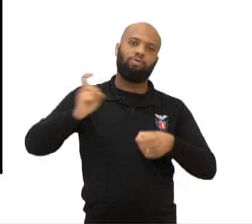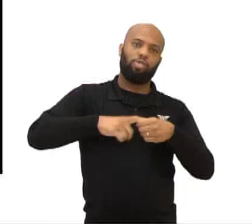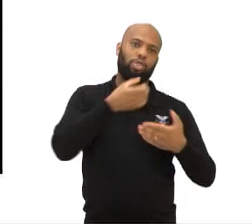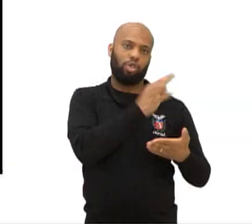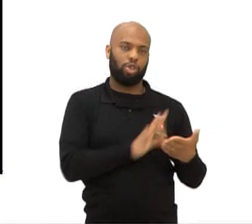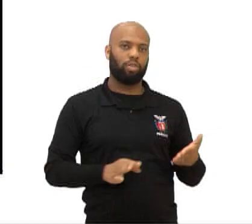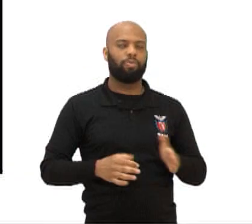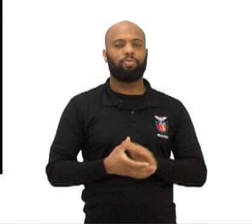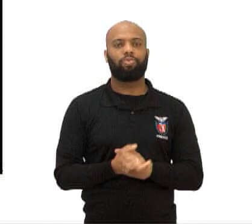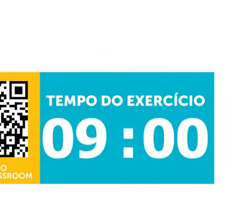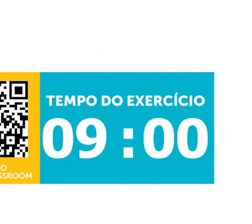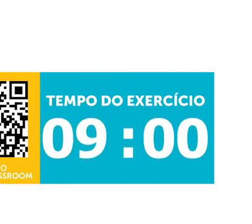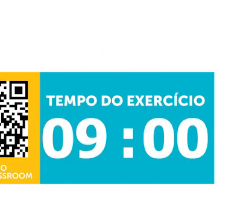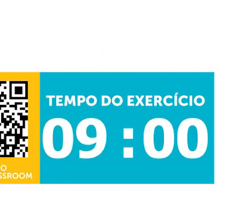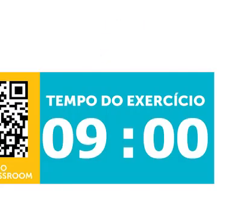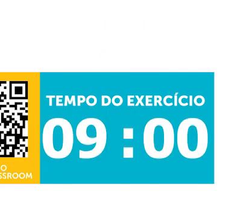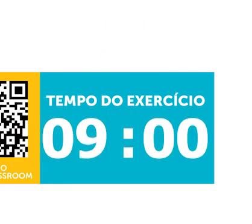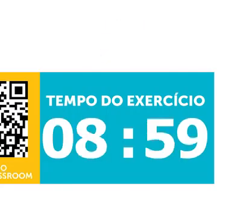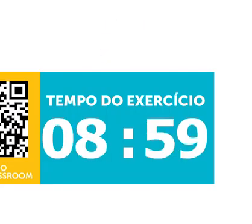corrigir.